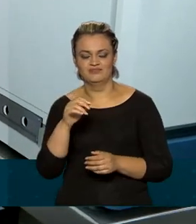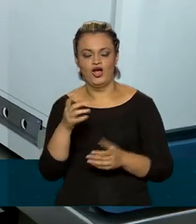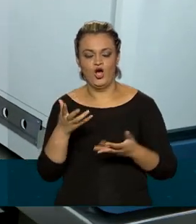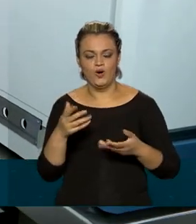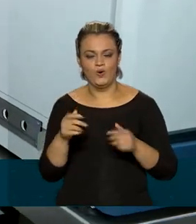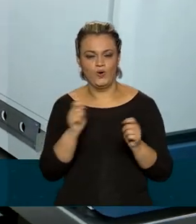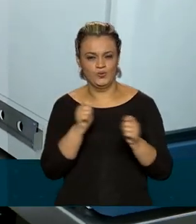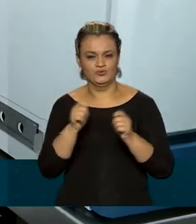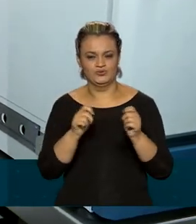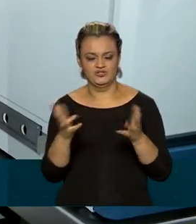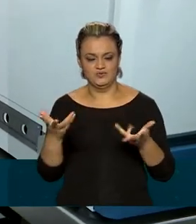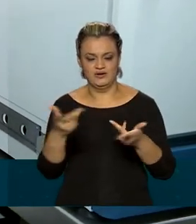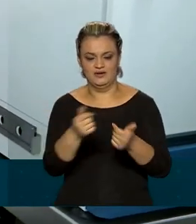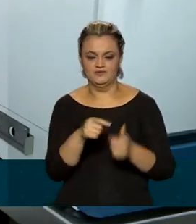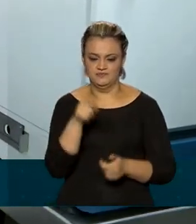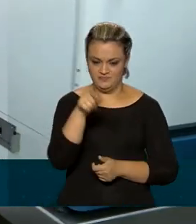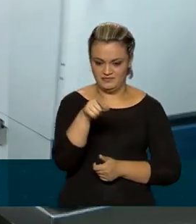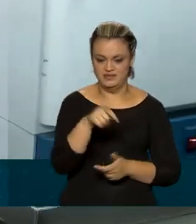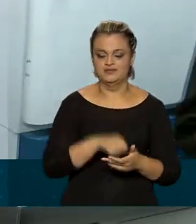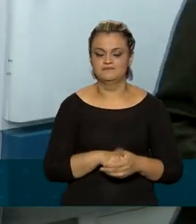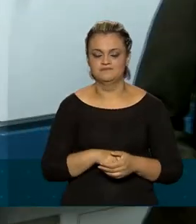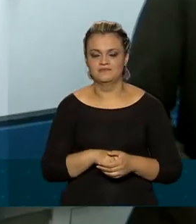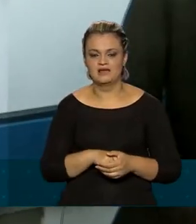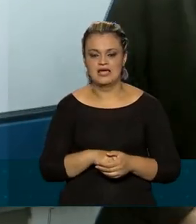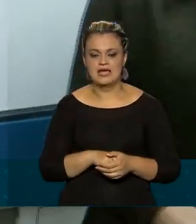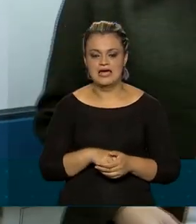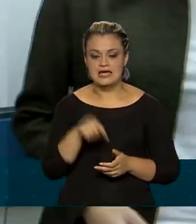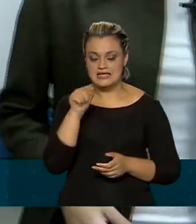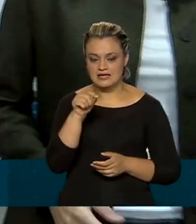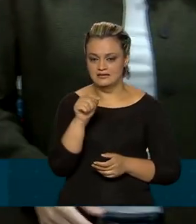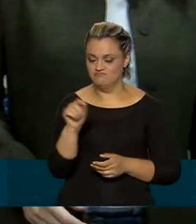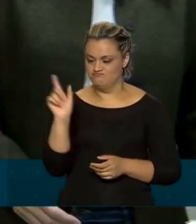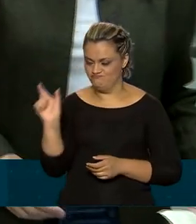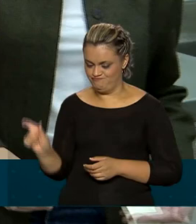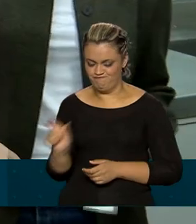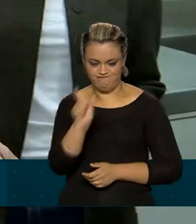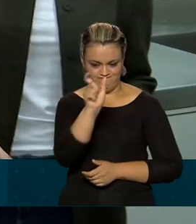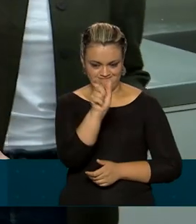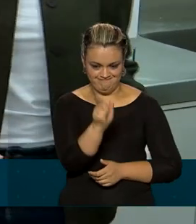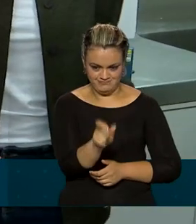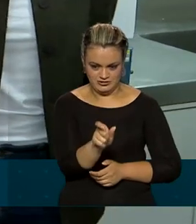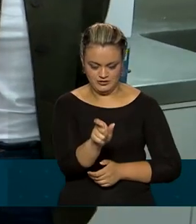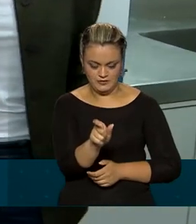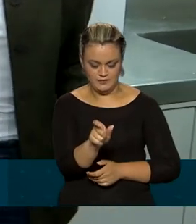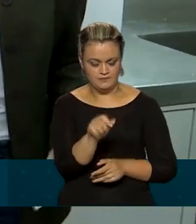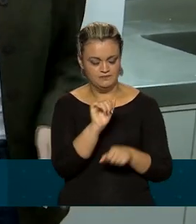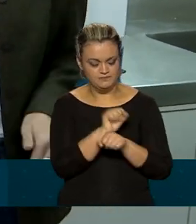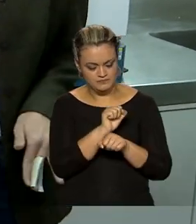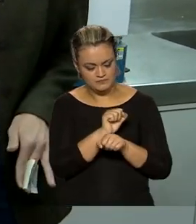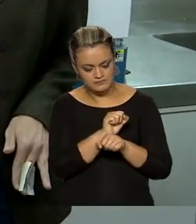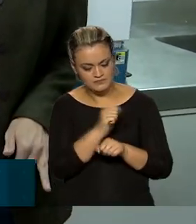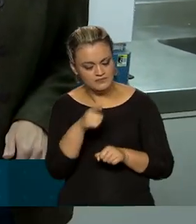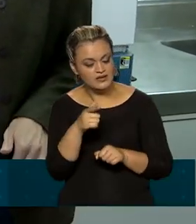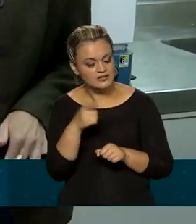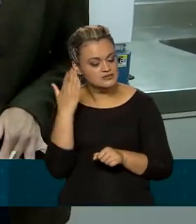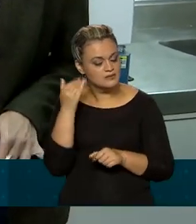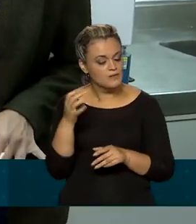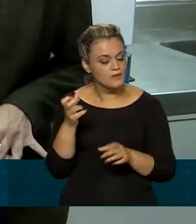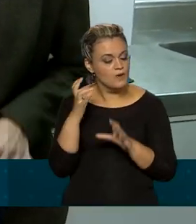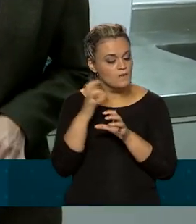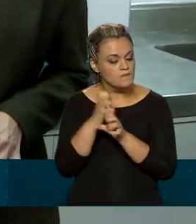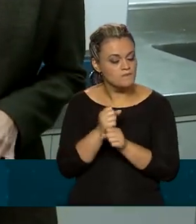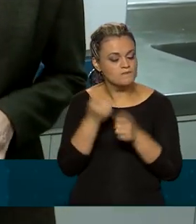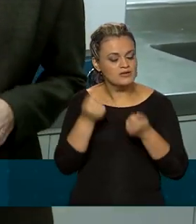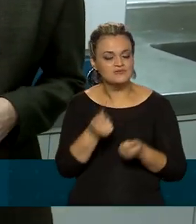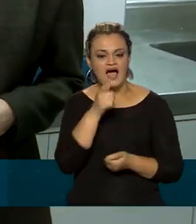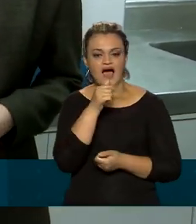de grãos aprovados pelo Inmetro. A amostra é colocada no equipamento e em poucos instantes é calculada a quantidade